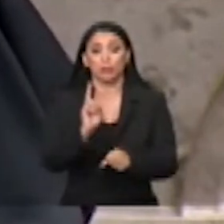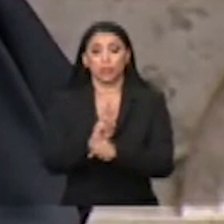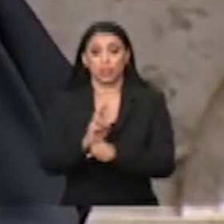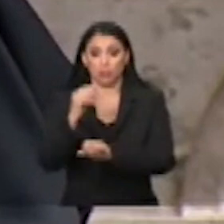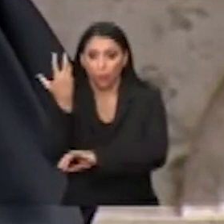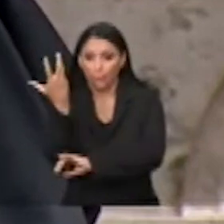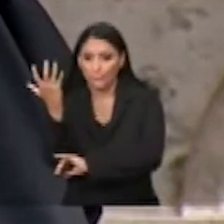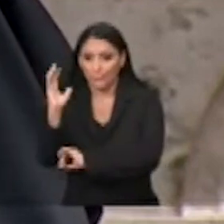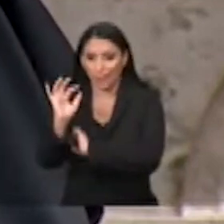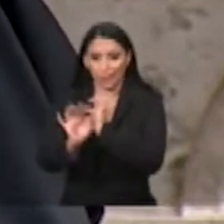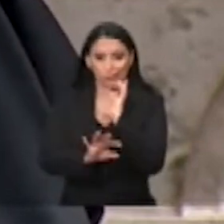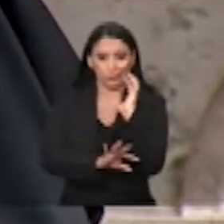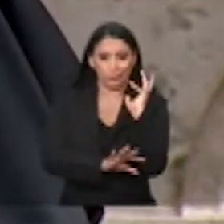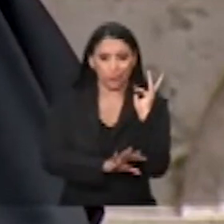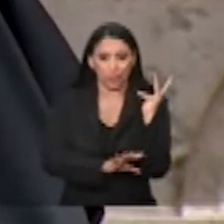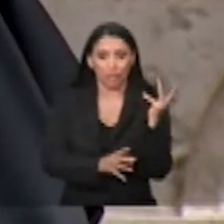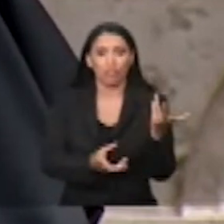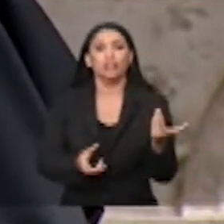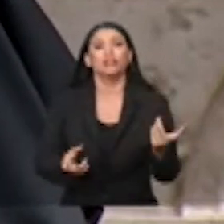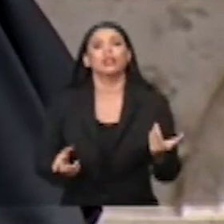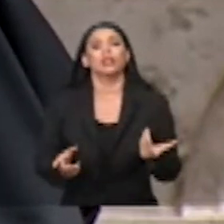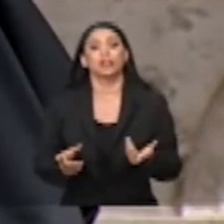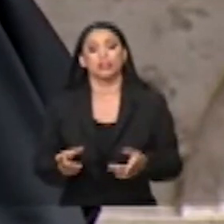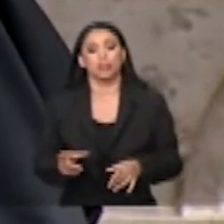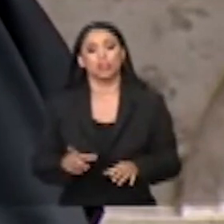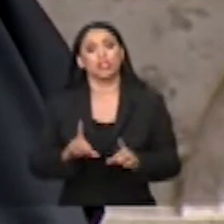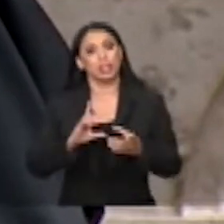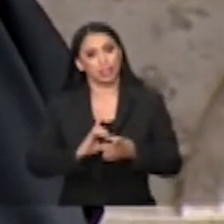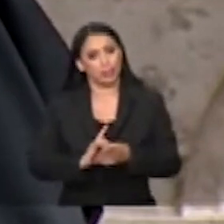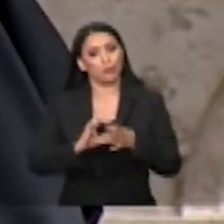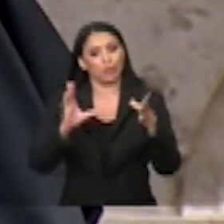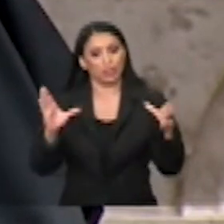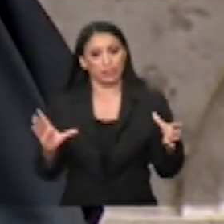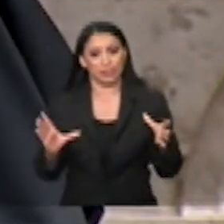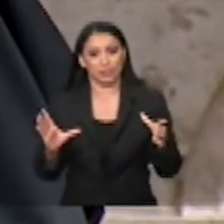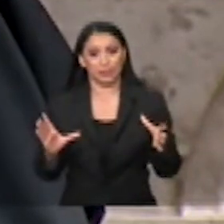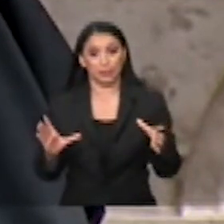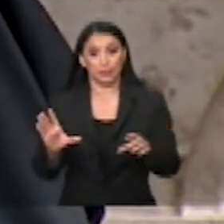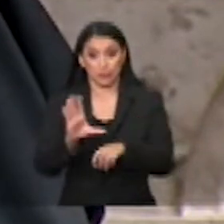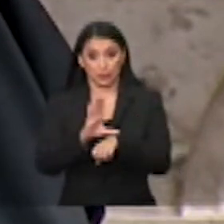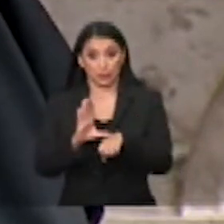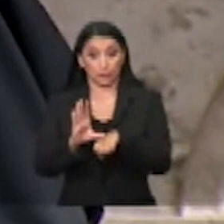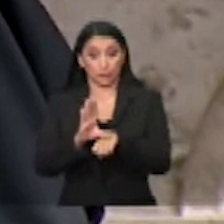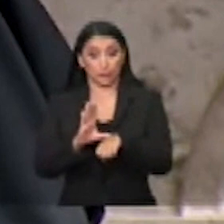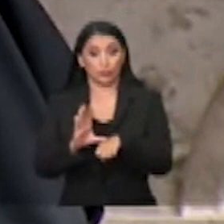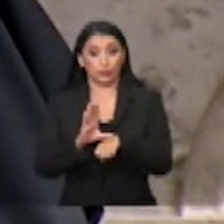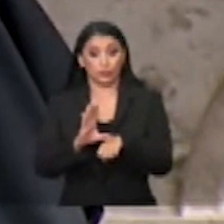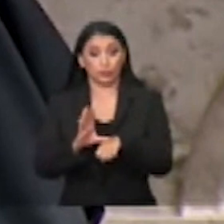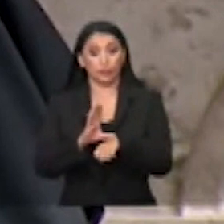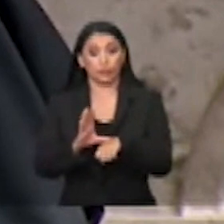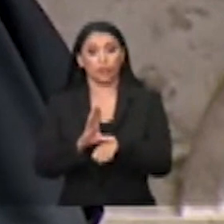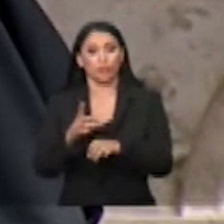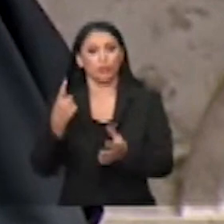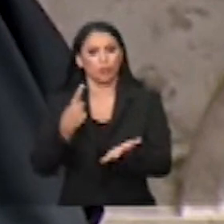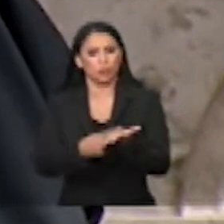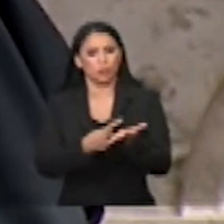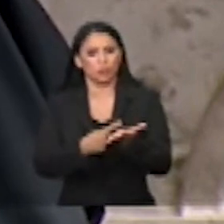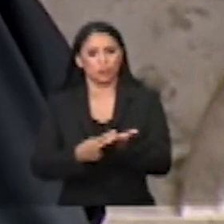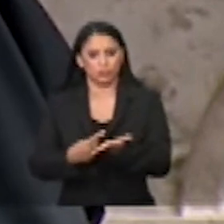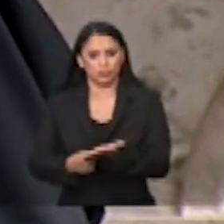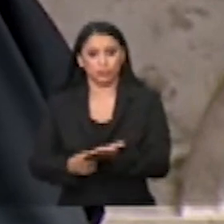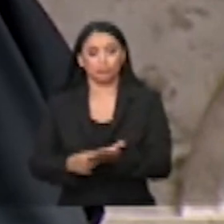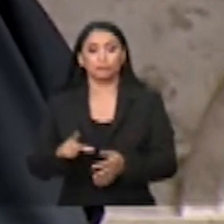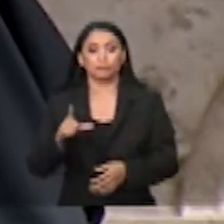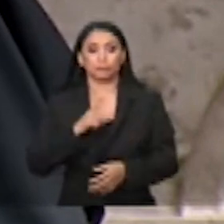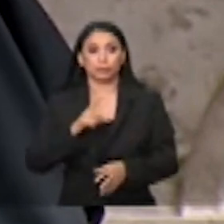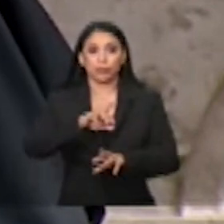meio ambiente e as salvaguardas ao regime democrático. A Constituição é compromissória, porque